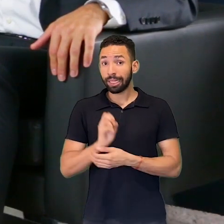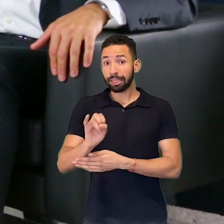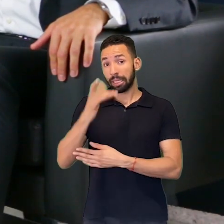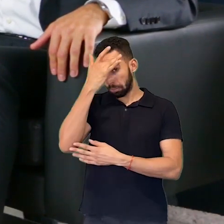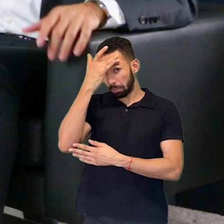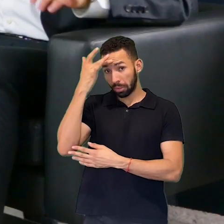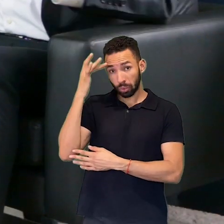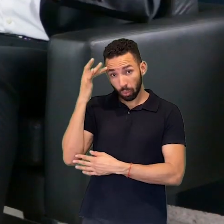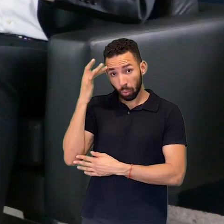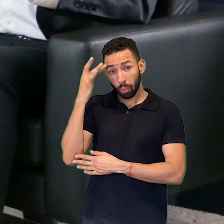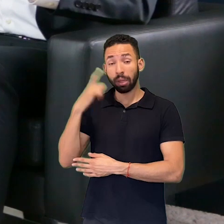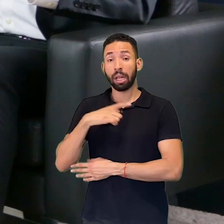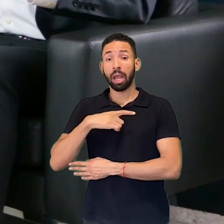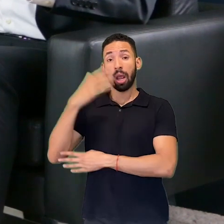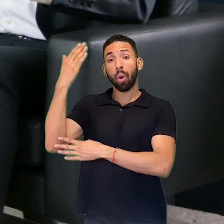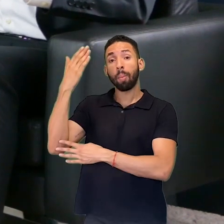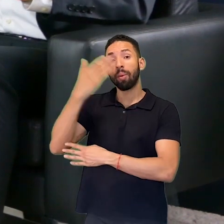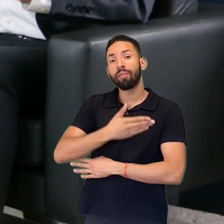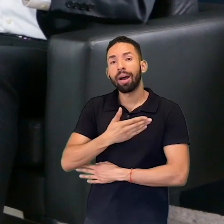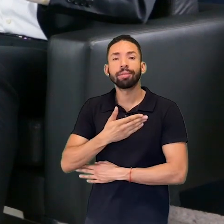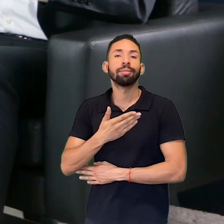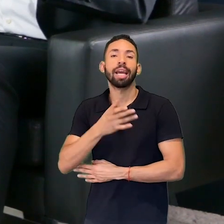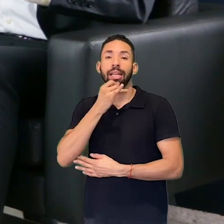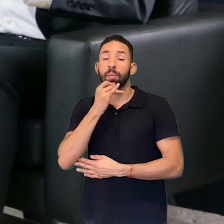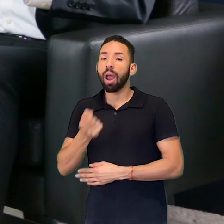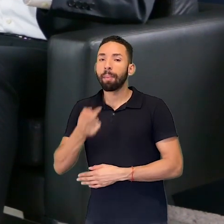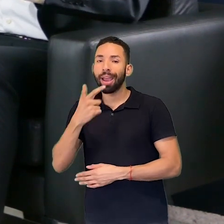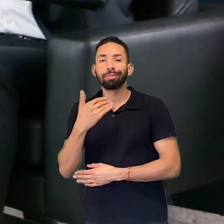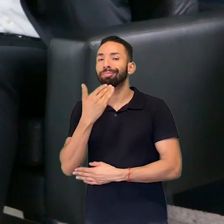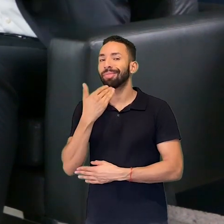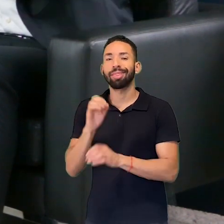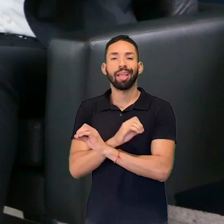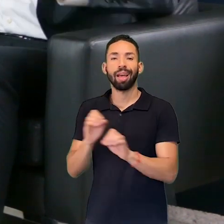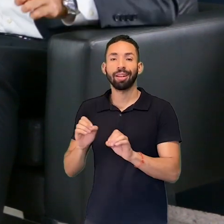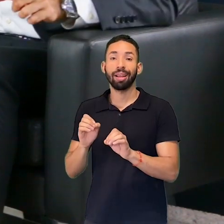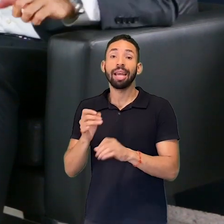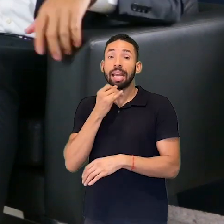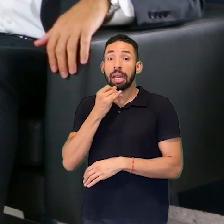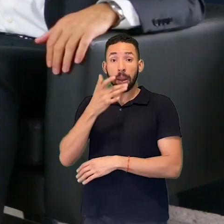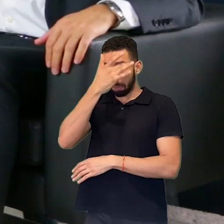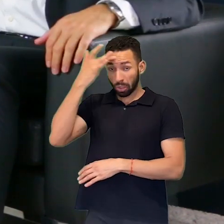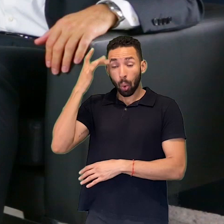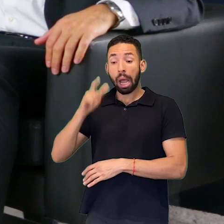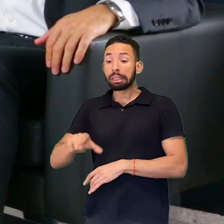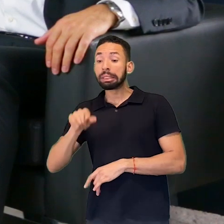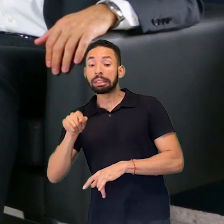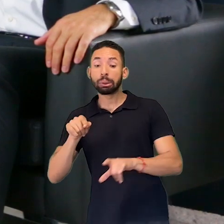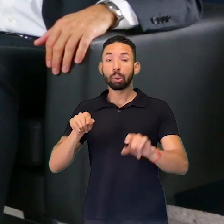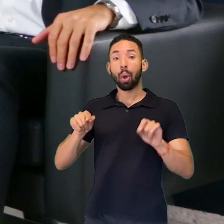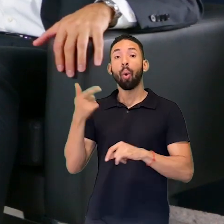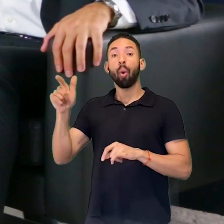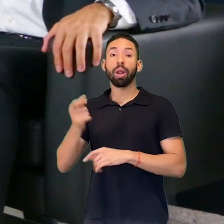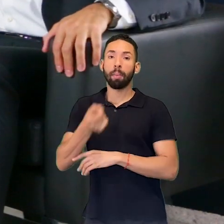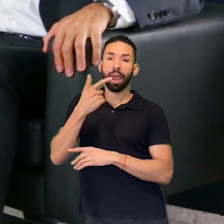essa pessoa ter comprovada a ineficácia dos medicamentos que estão no SUS. Ou seja, a pessoa não pode